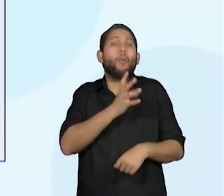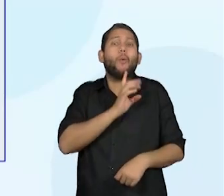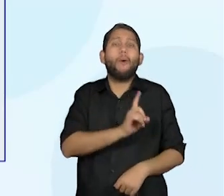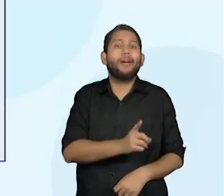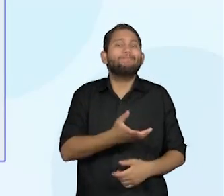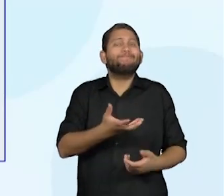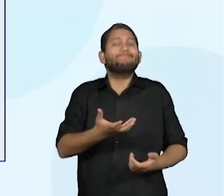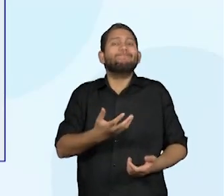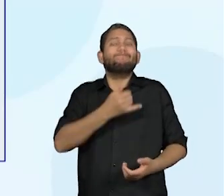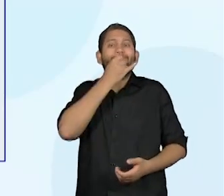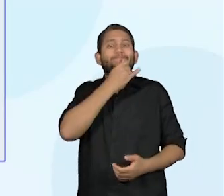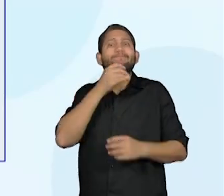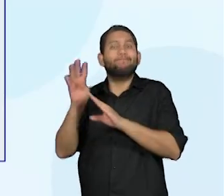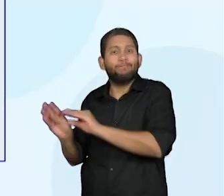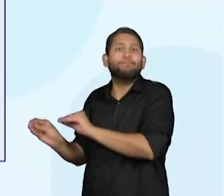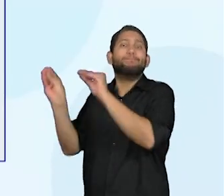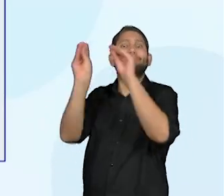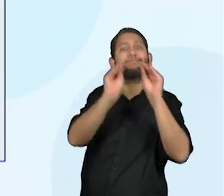Mas